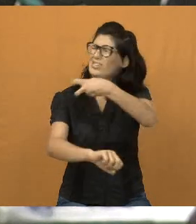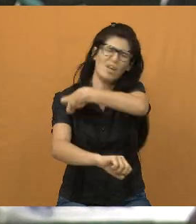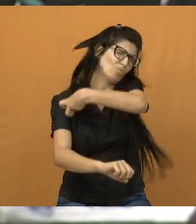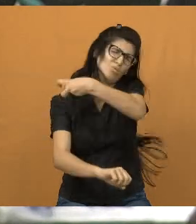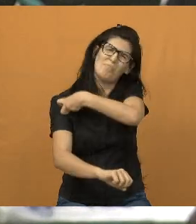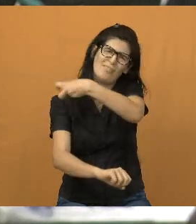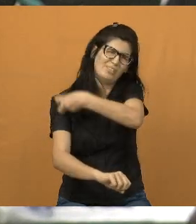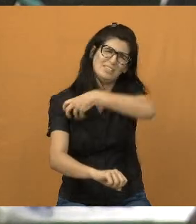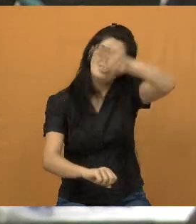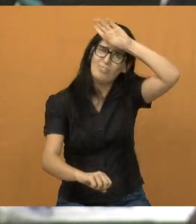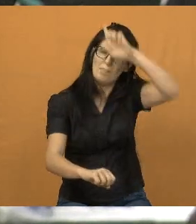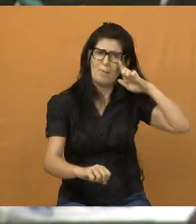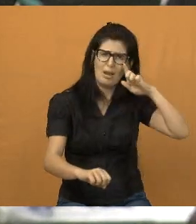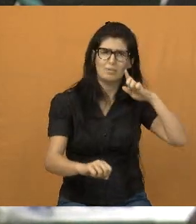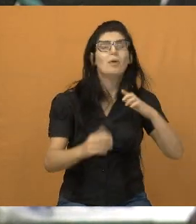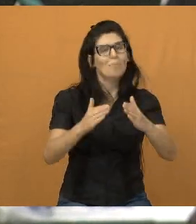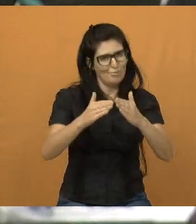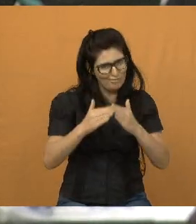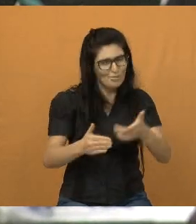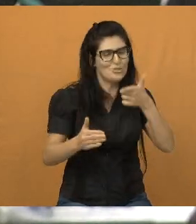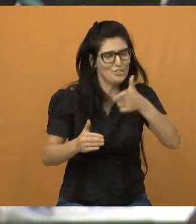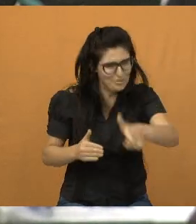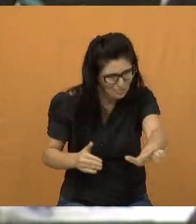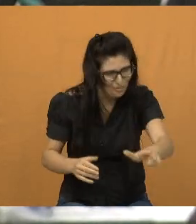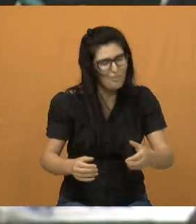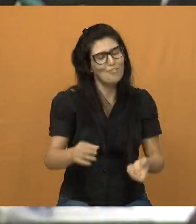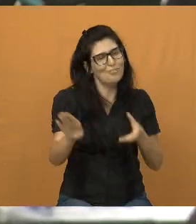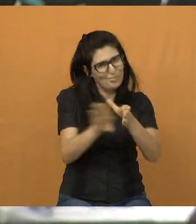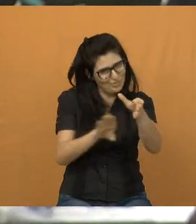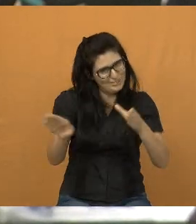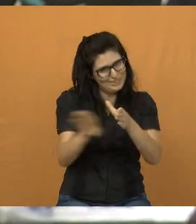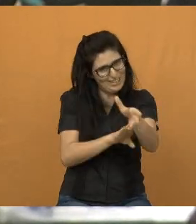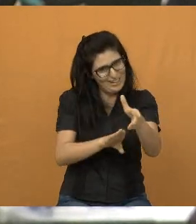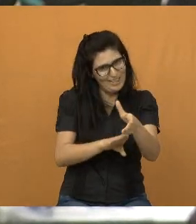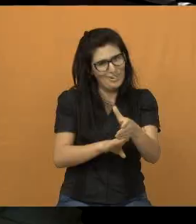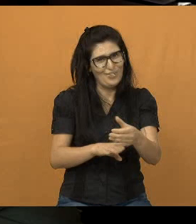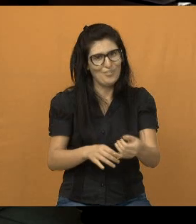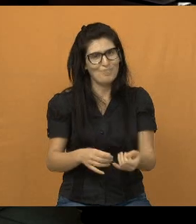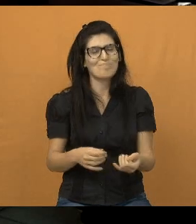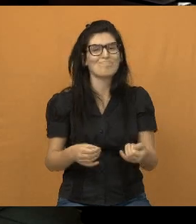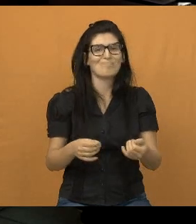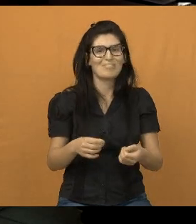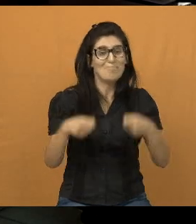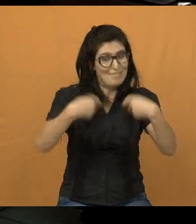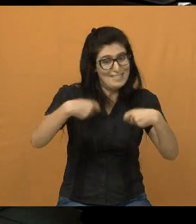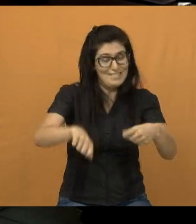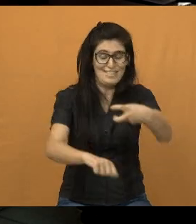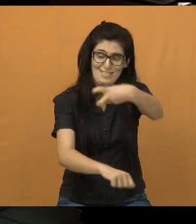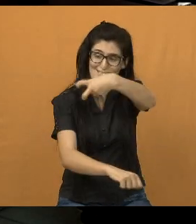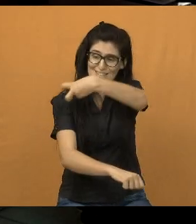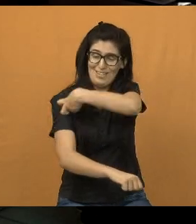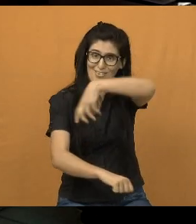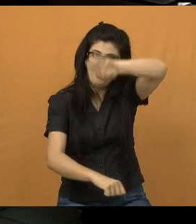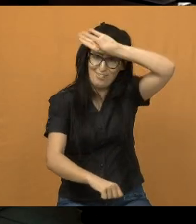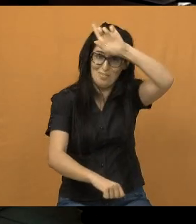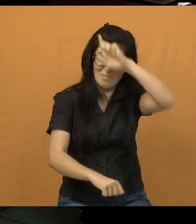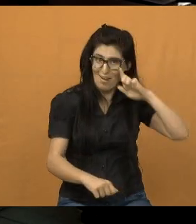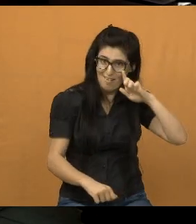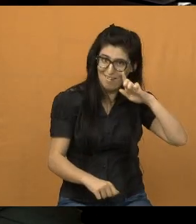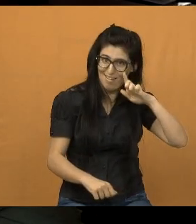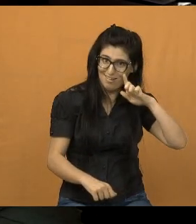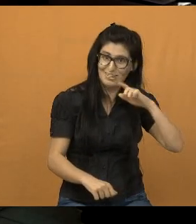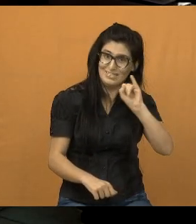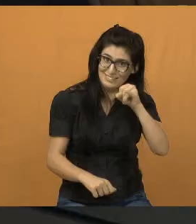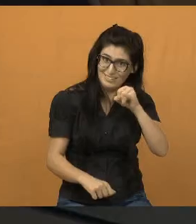aproveitando a oportunidade, mas devolvo a palavra, Valmir, você tem toda a razão na sua reclamação. Tá, então eu quero agradecer vocês